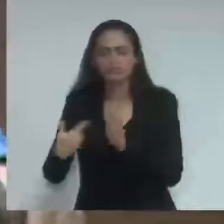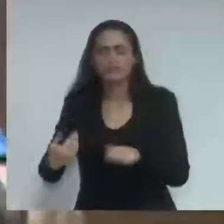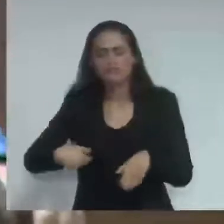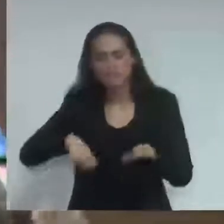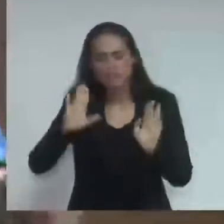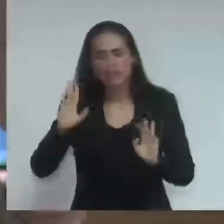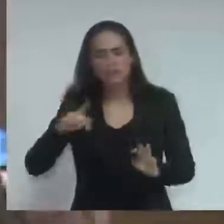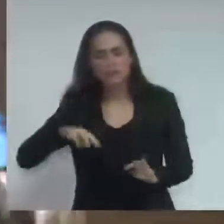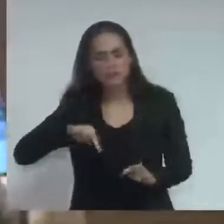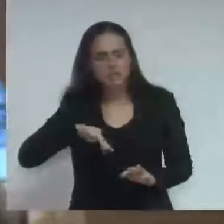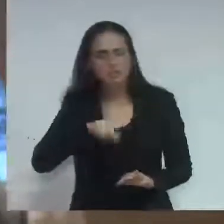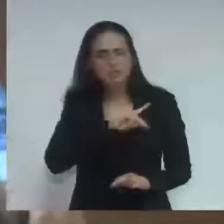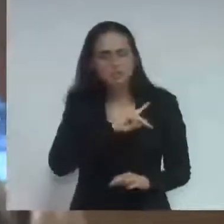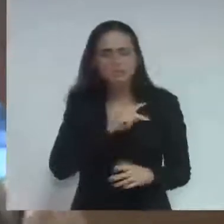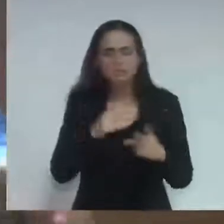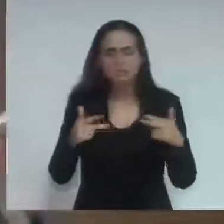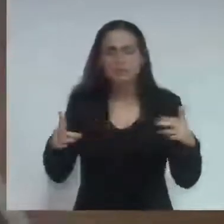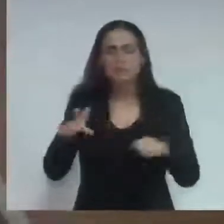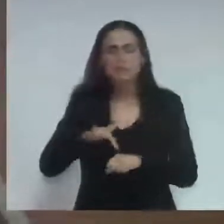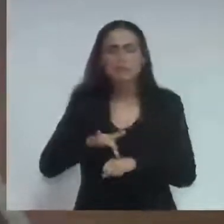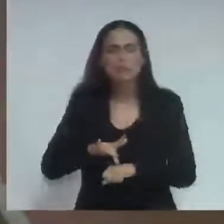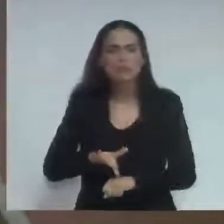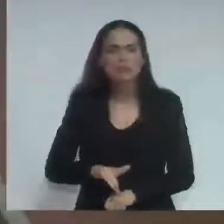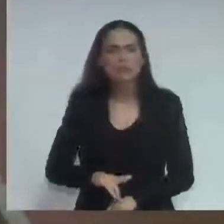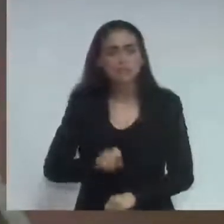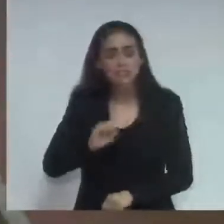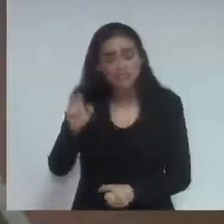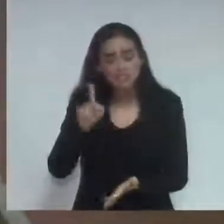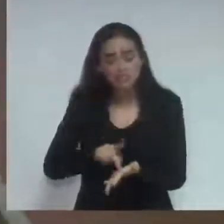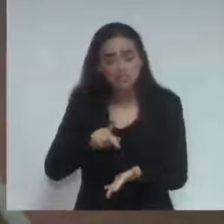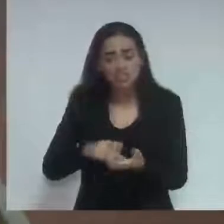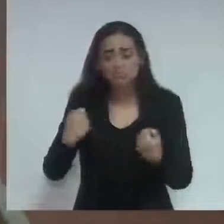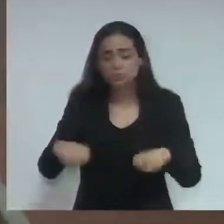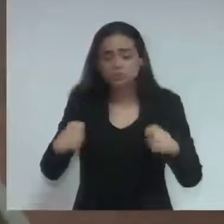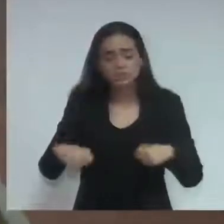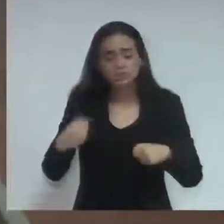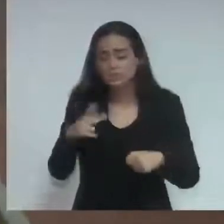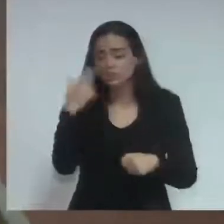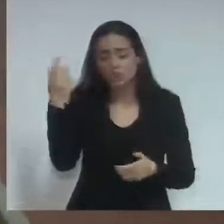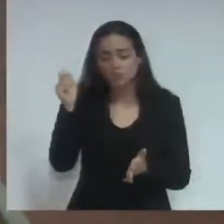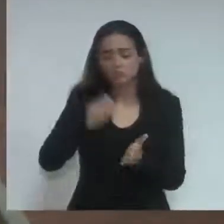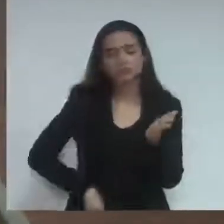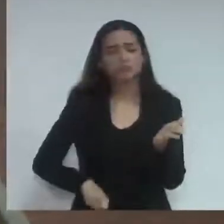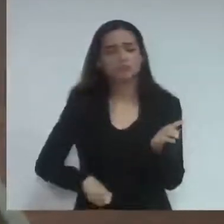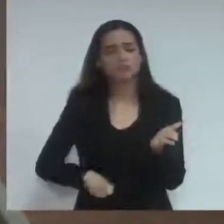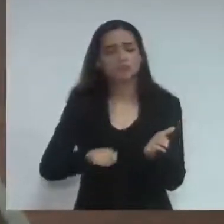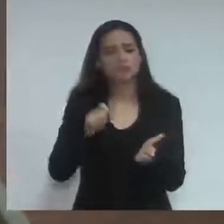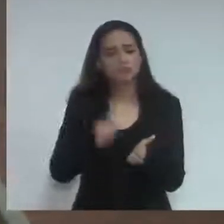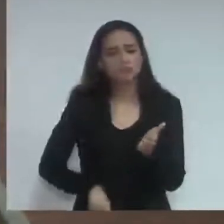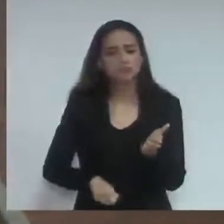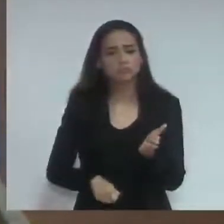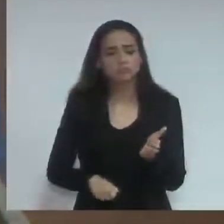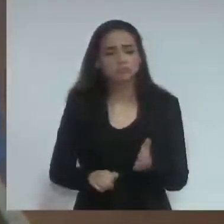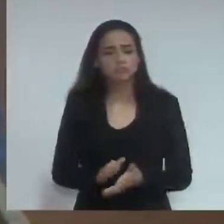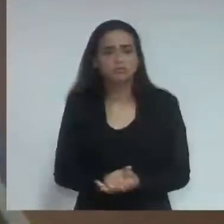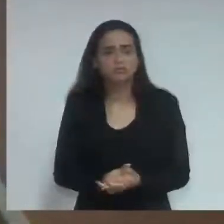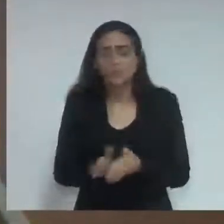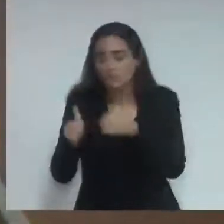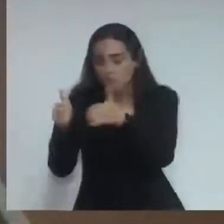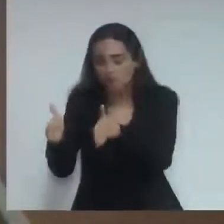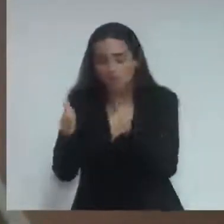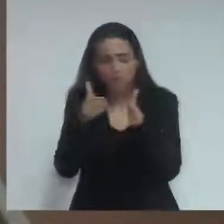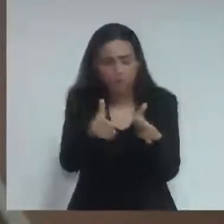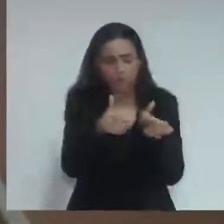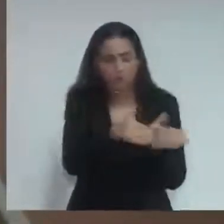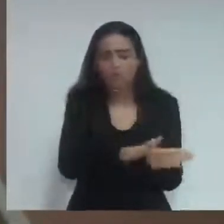leva em tudo, um monte de absurdos. Se é fato, assina, né? Eu não estou falando nada especificamente a um, a outro,